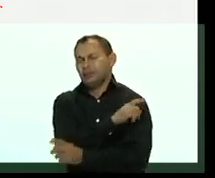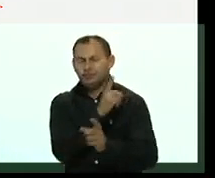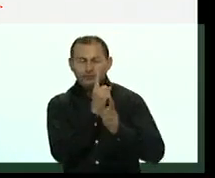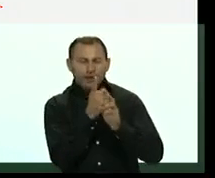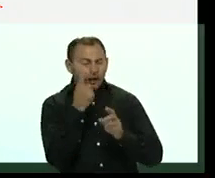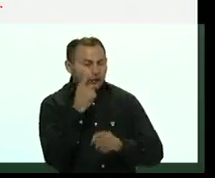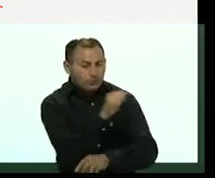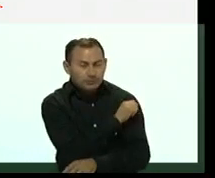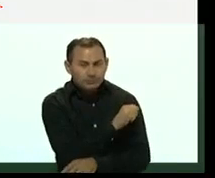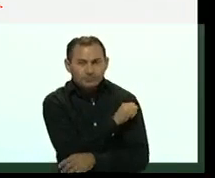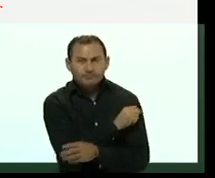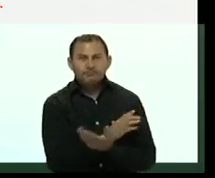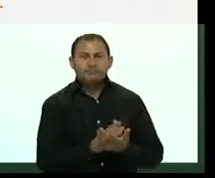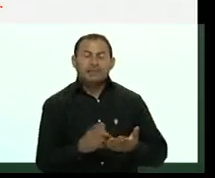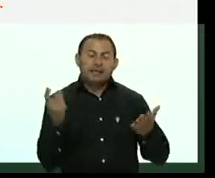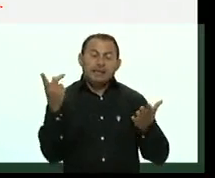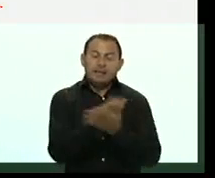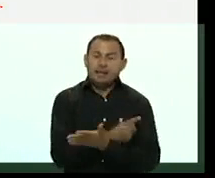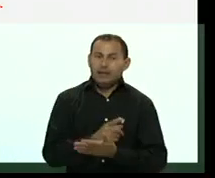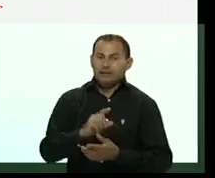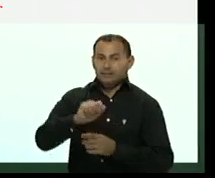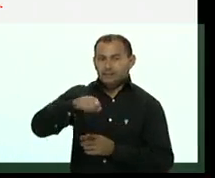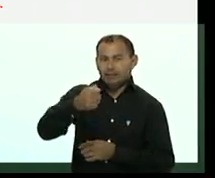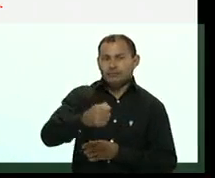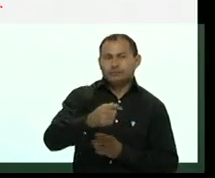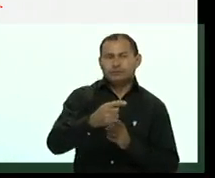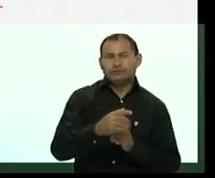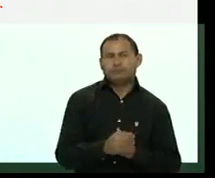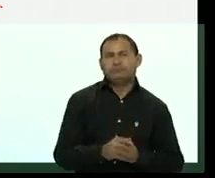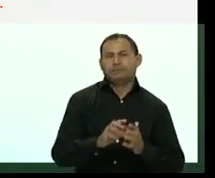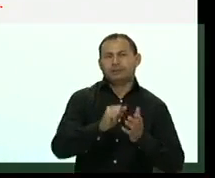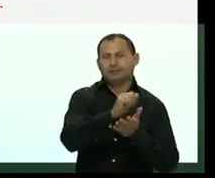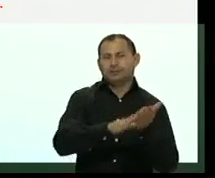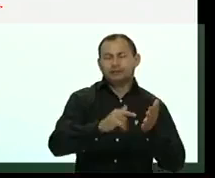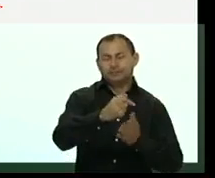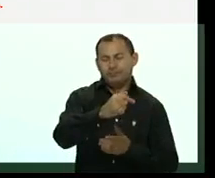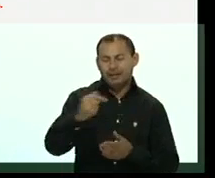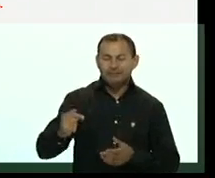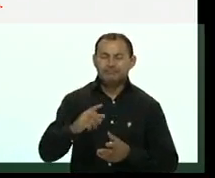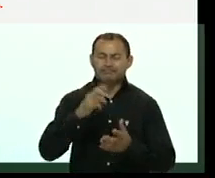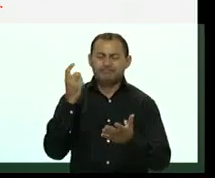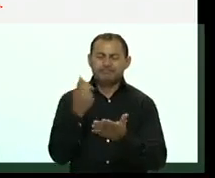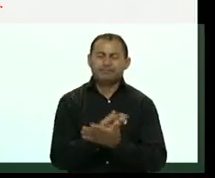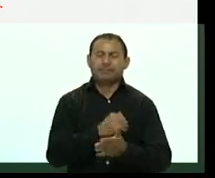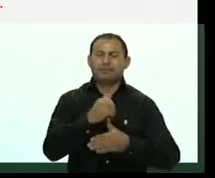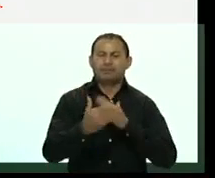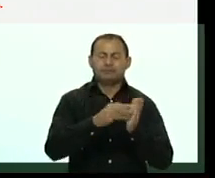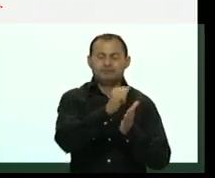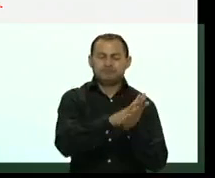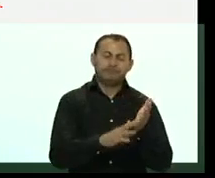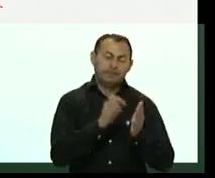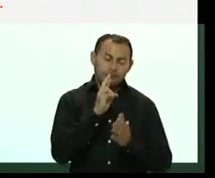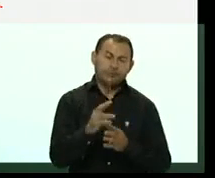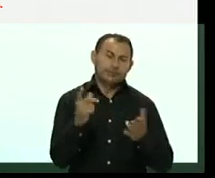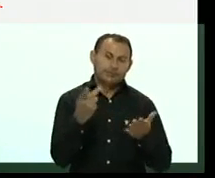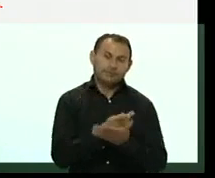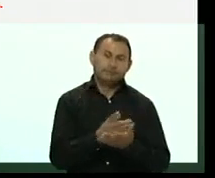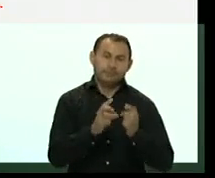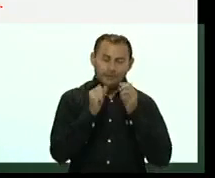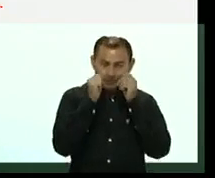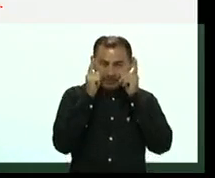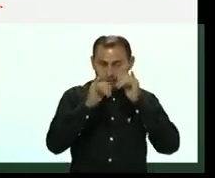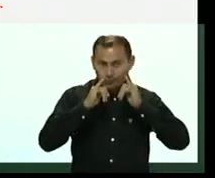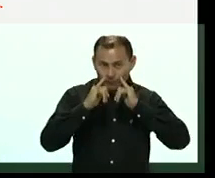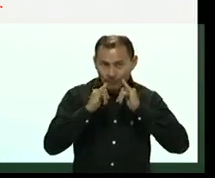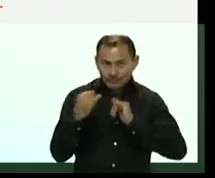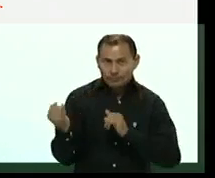de aluno que erra esse sinalzinho e aí erra toda a atividade, erra toda a questão e a gente chega no resultado errado, tá? Uma